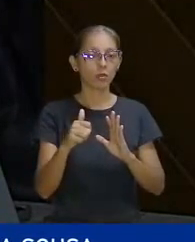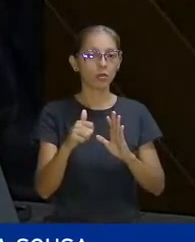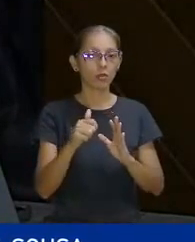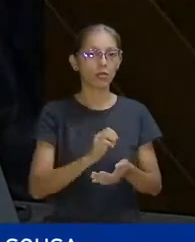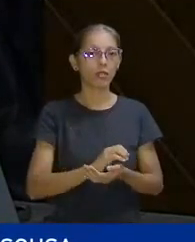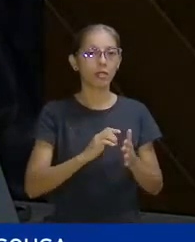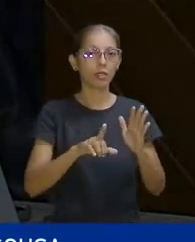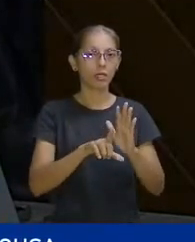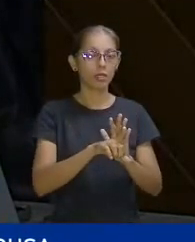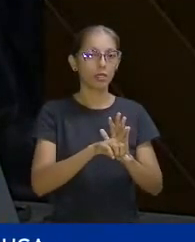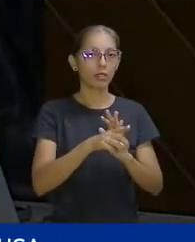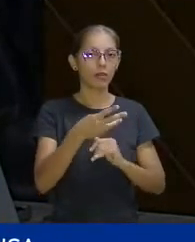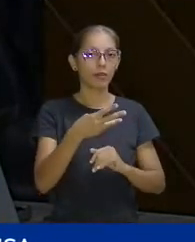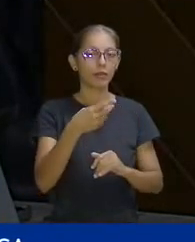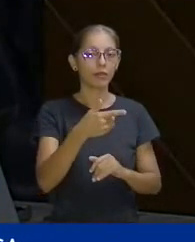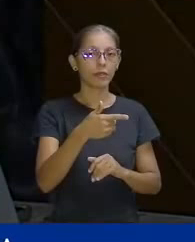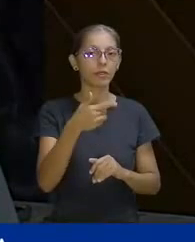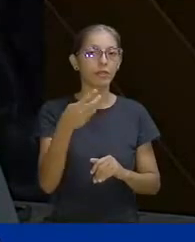Resolução